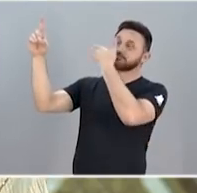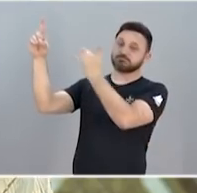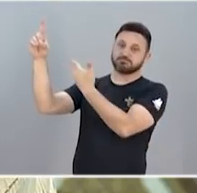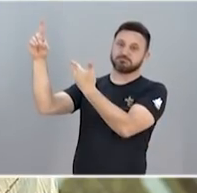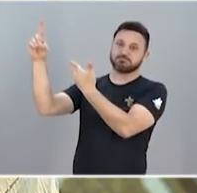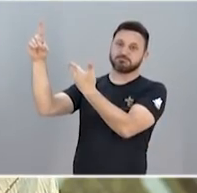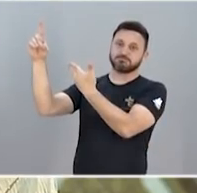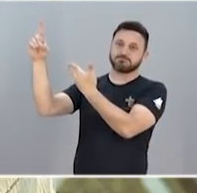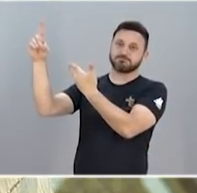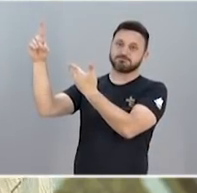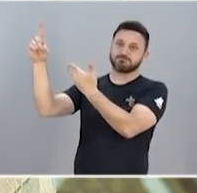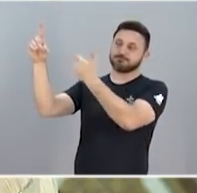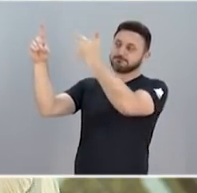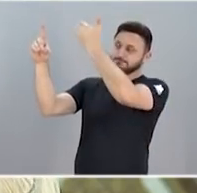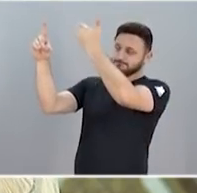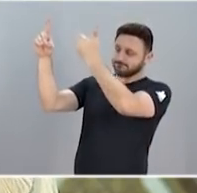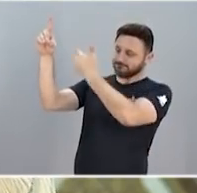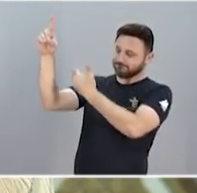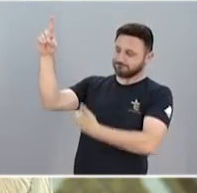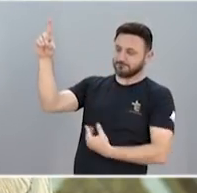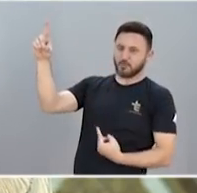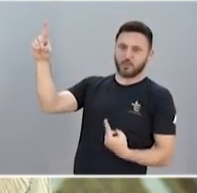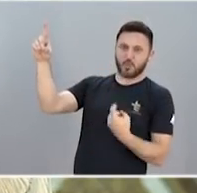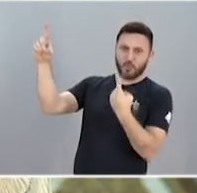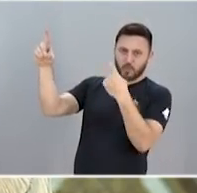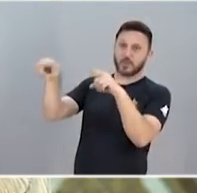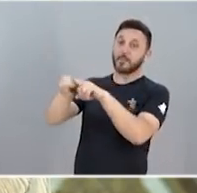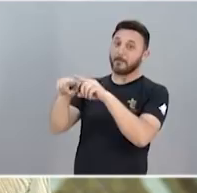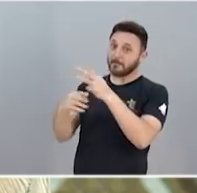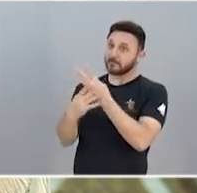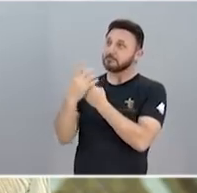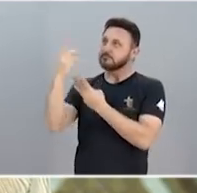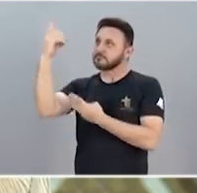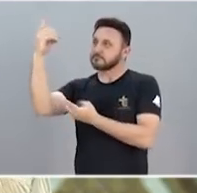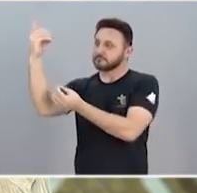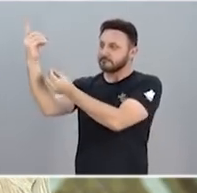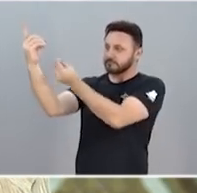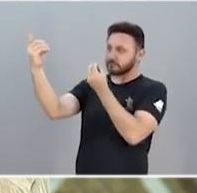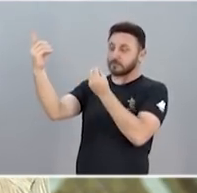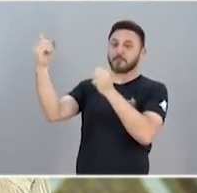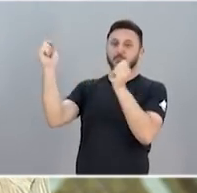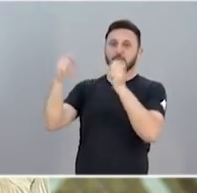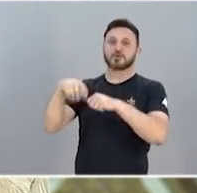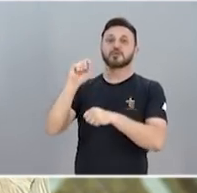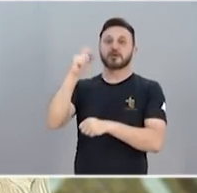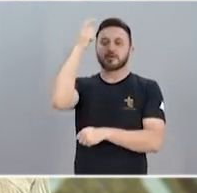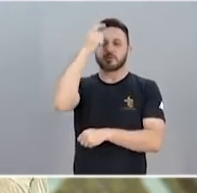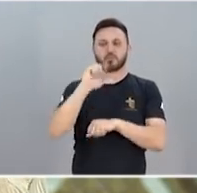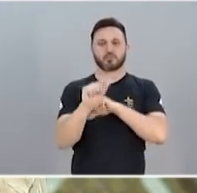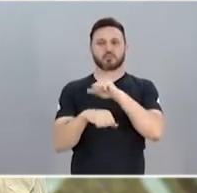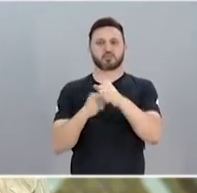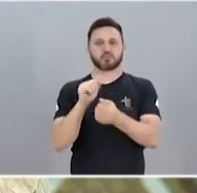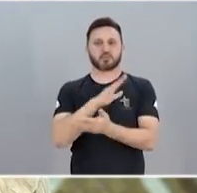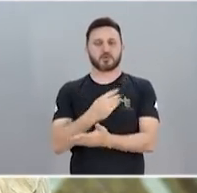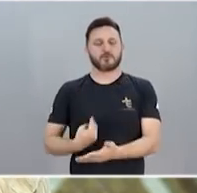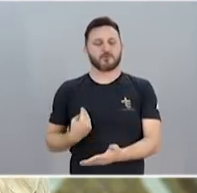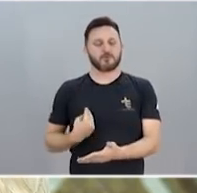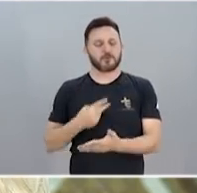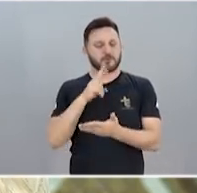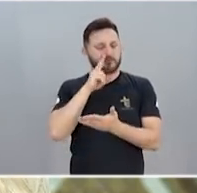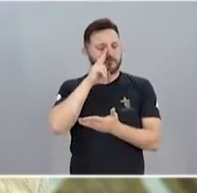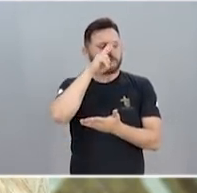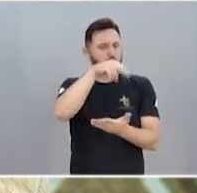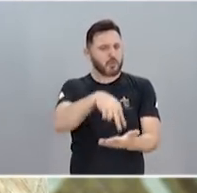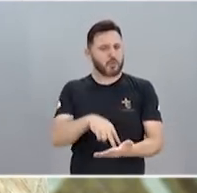que esse Deus unitrino possa nos regenerar na graça